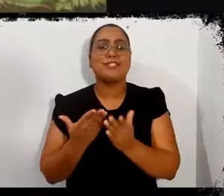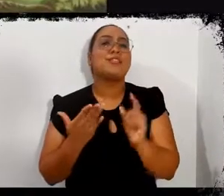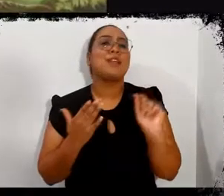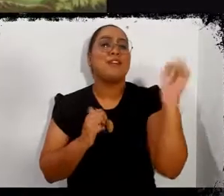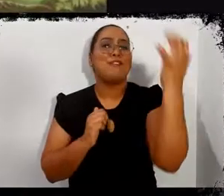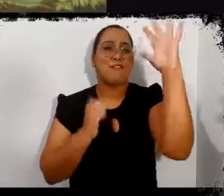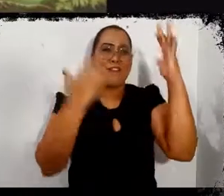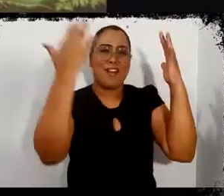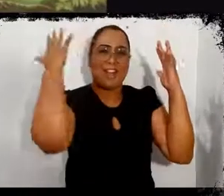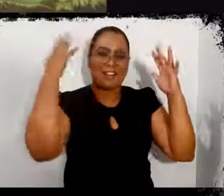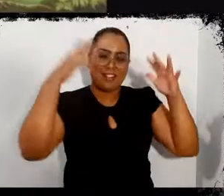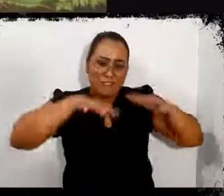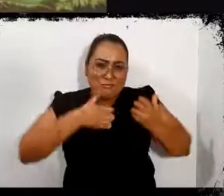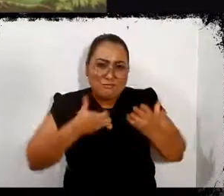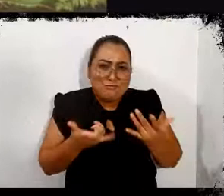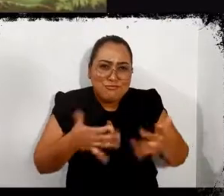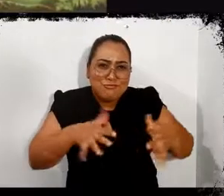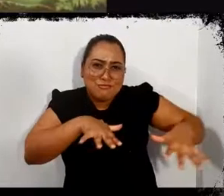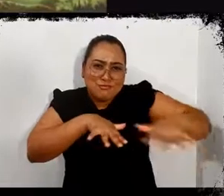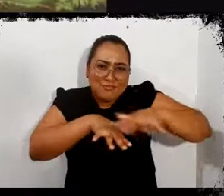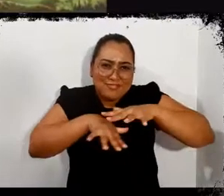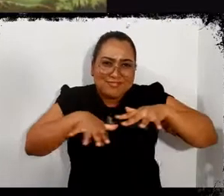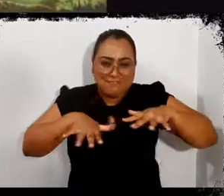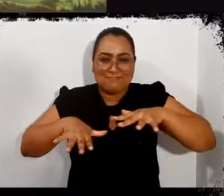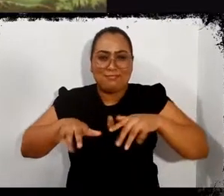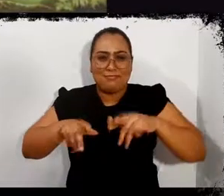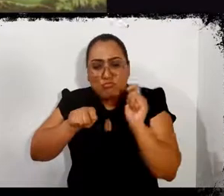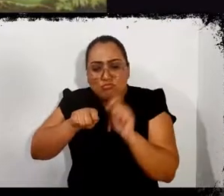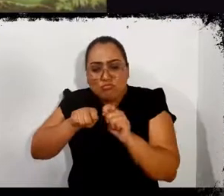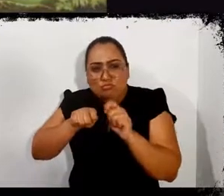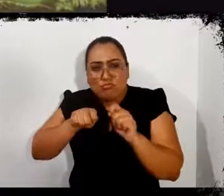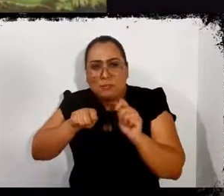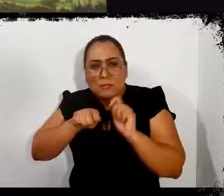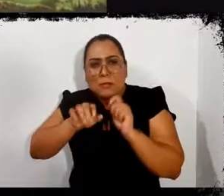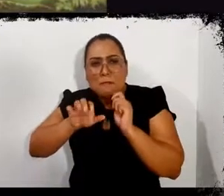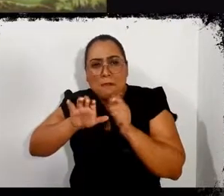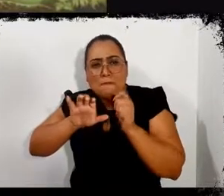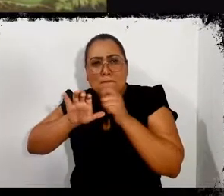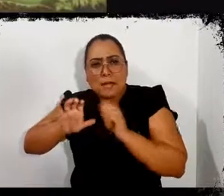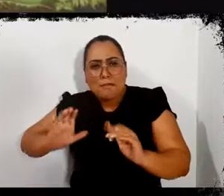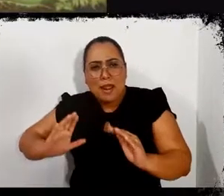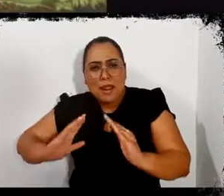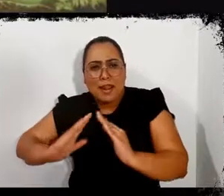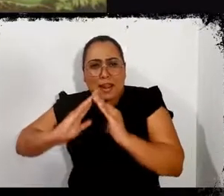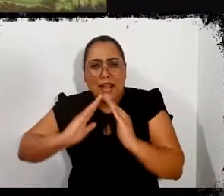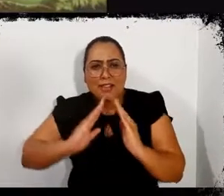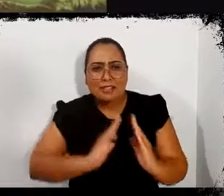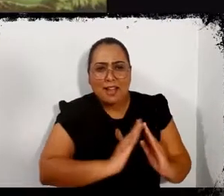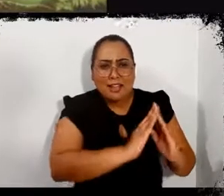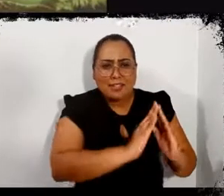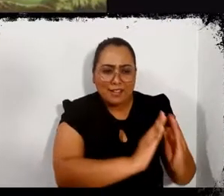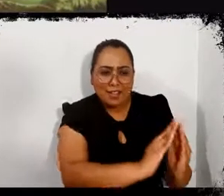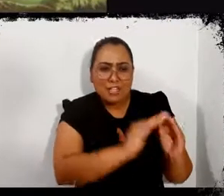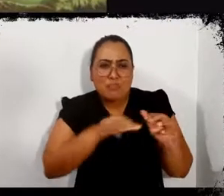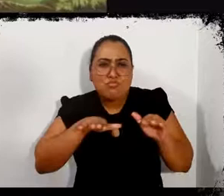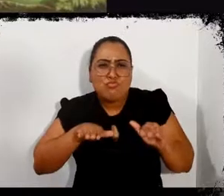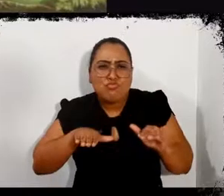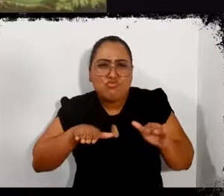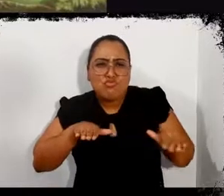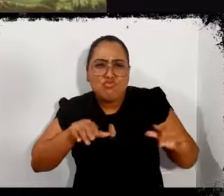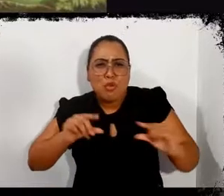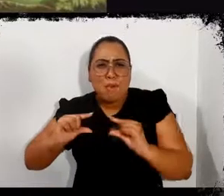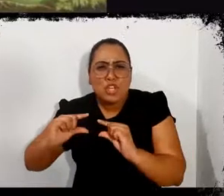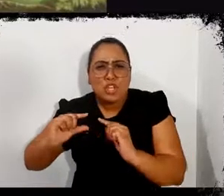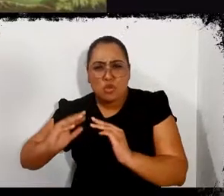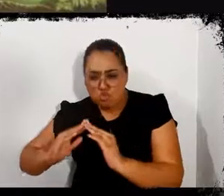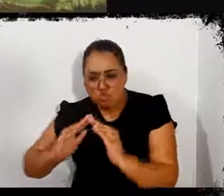que pode ter tido origem na mitologia indiana. A ambiguidade